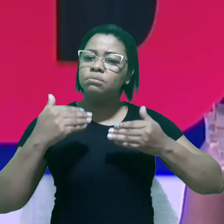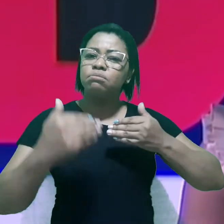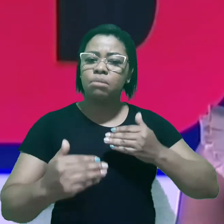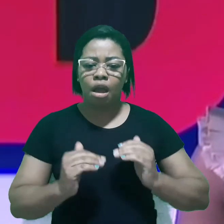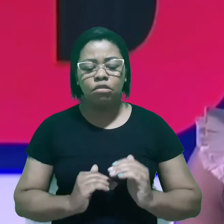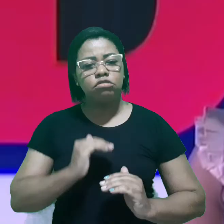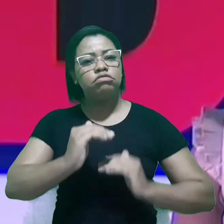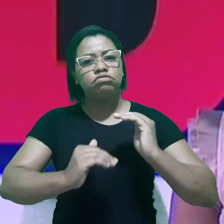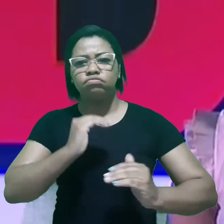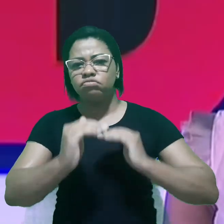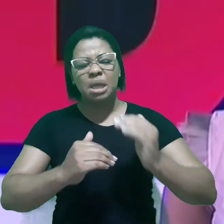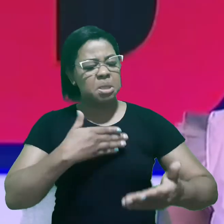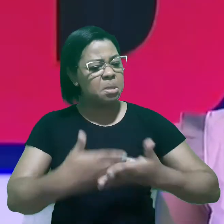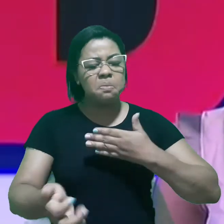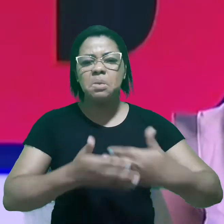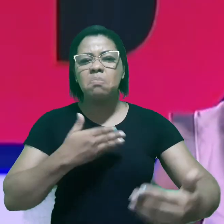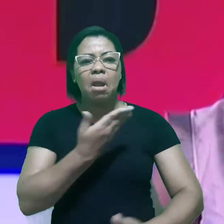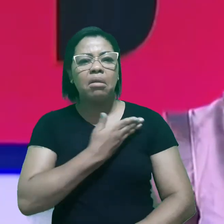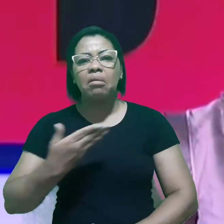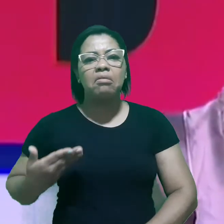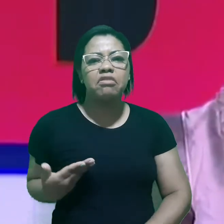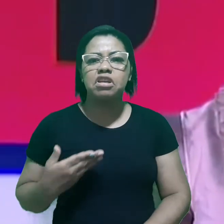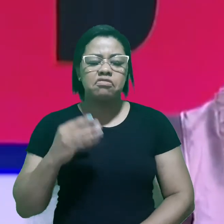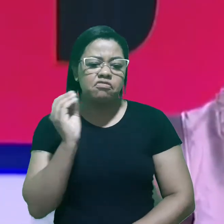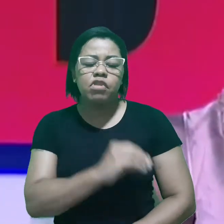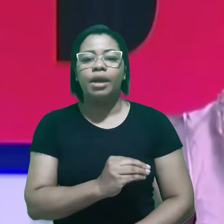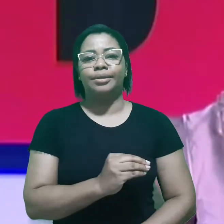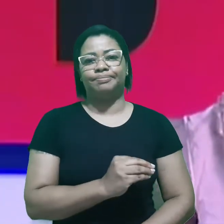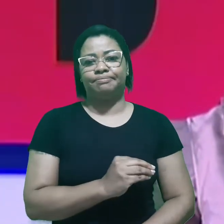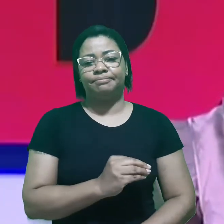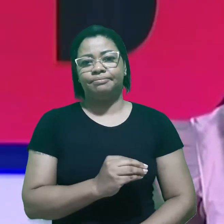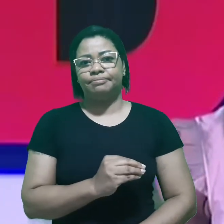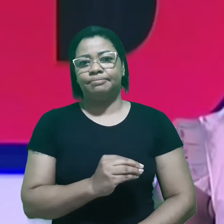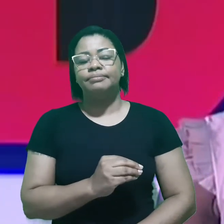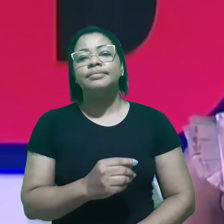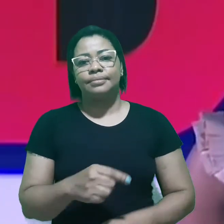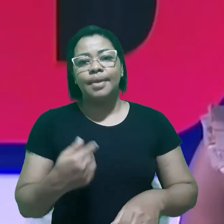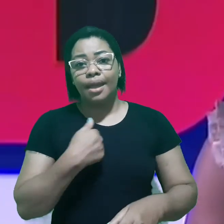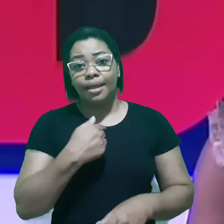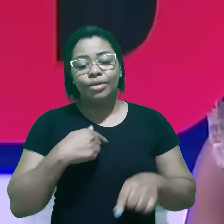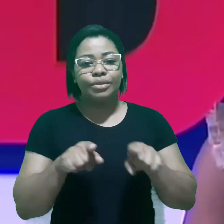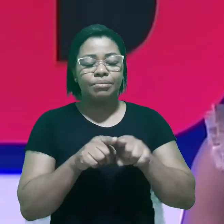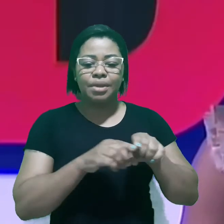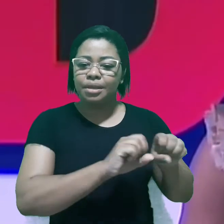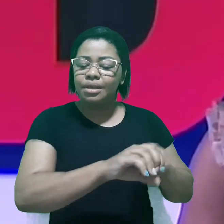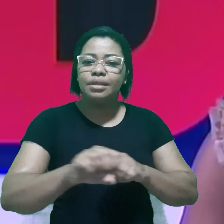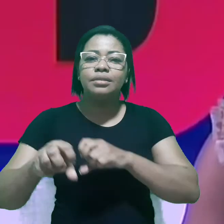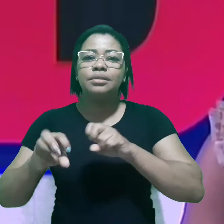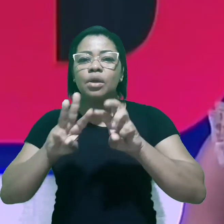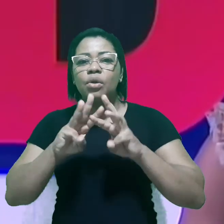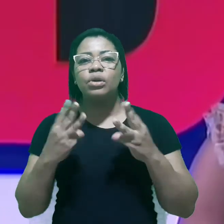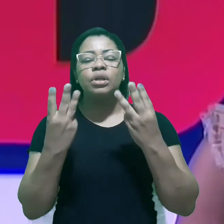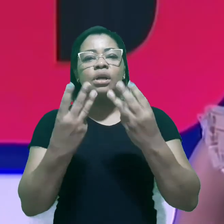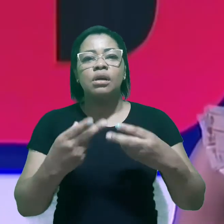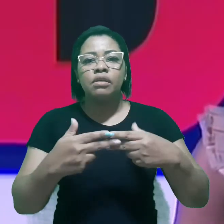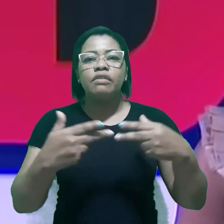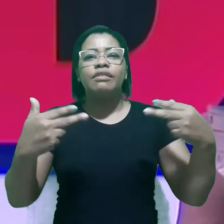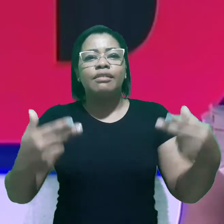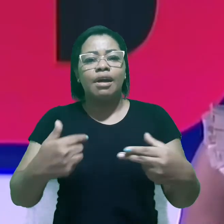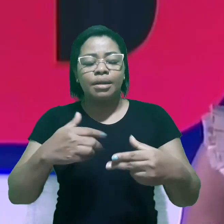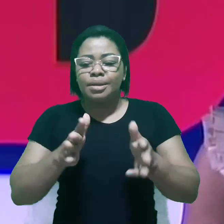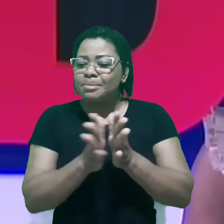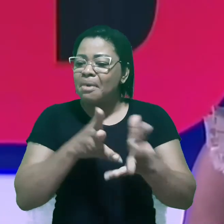em workshops de escrita em Lagos todo verão e é extraordinário para mim ver quantas pessoas se inscrevem, quantas pessoas estão ansiosas